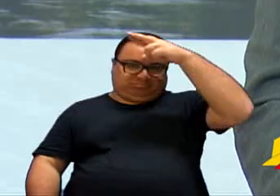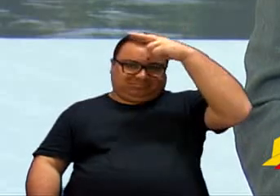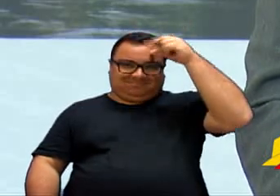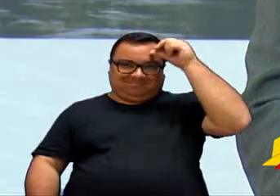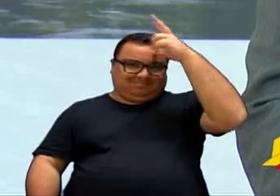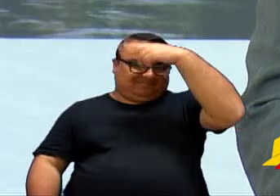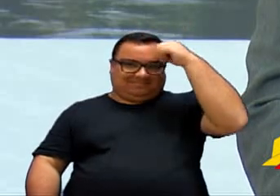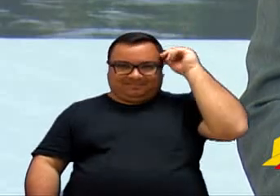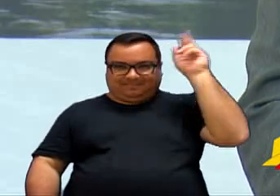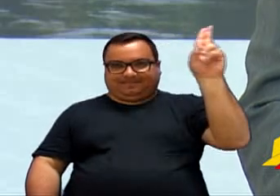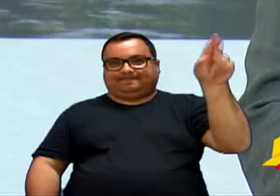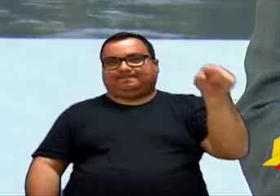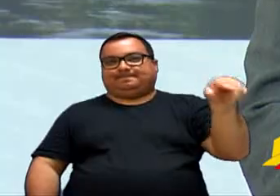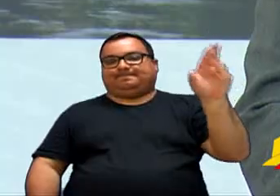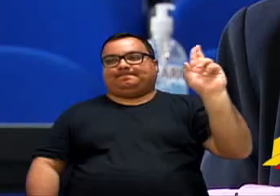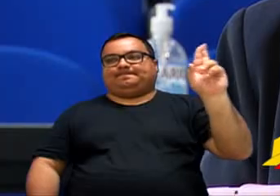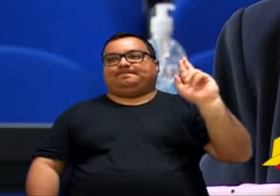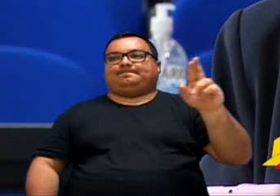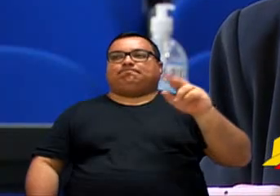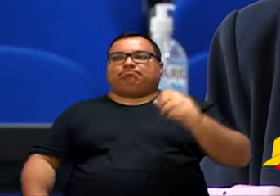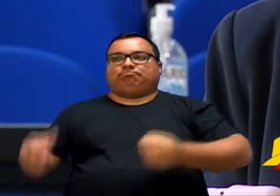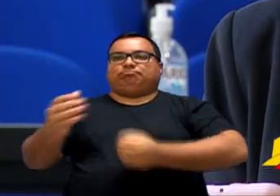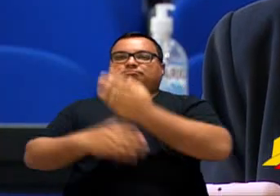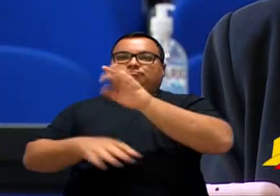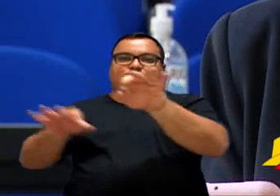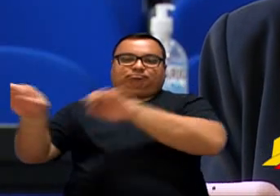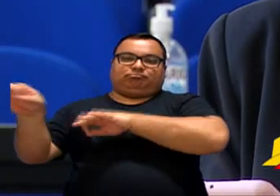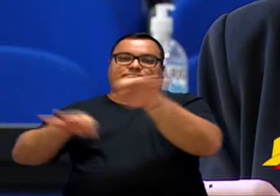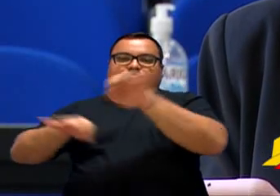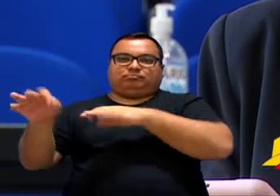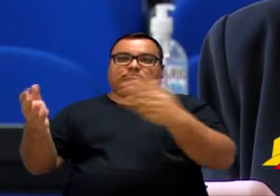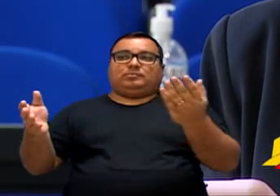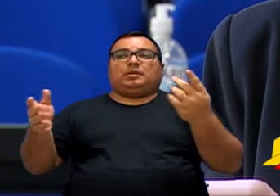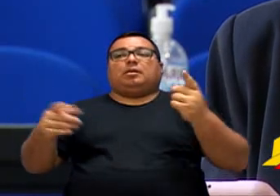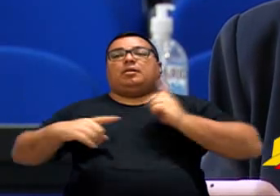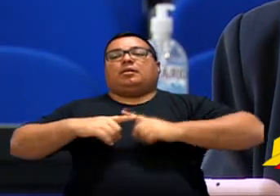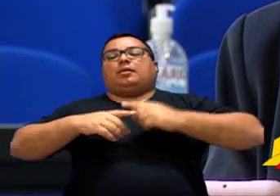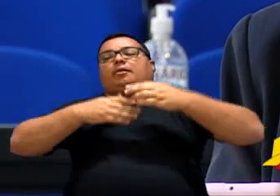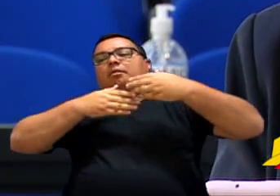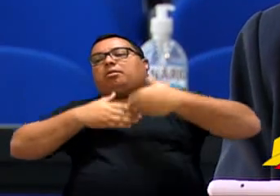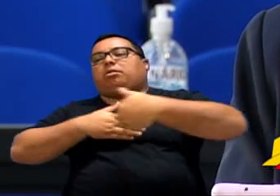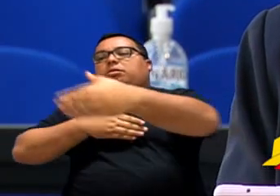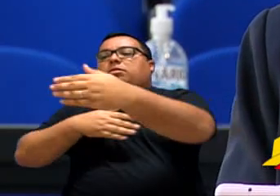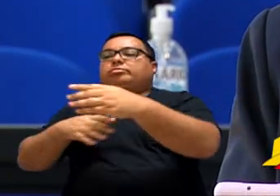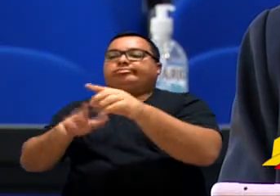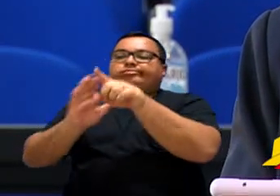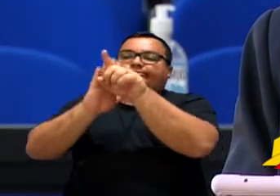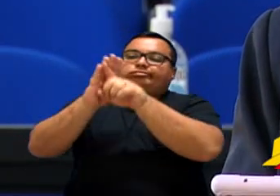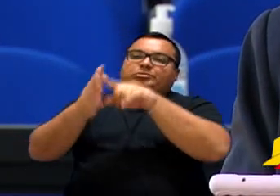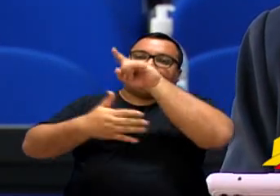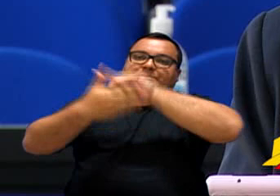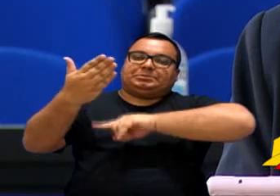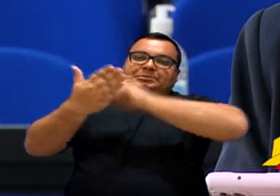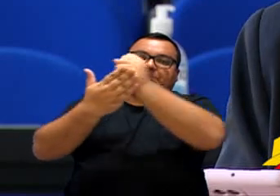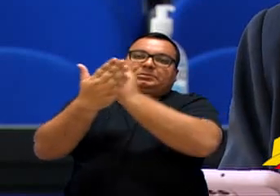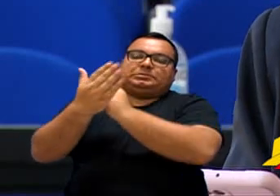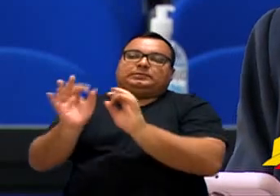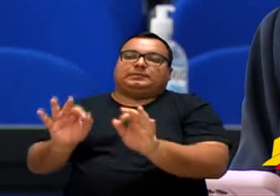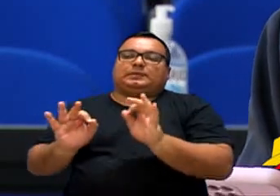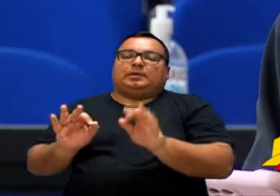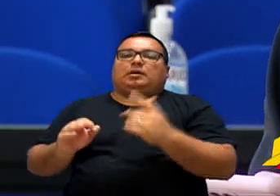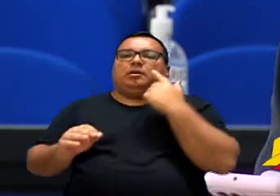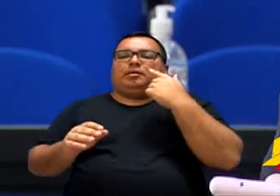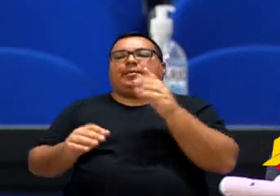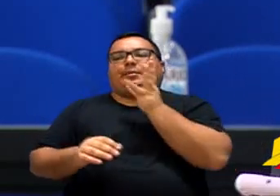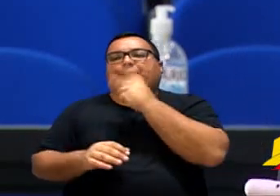Vereador, eu pergunto... Em 2019. Por que que já não estabeleceu um período, né? Porque vai tornar de utilidade a finalidade para que